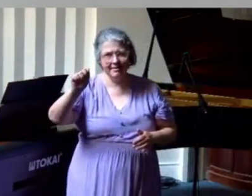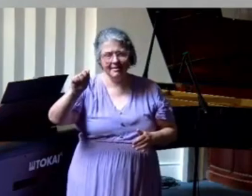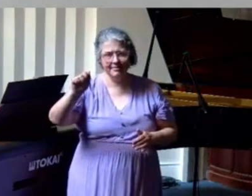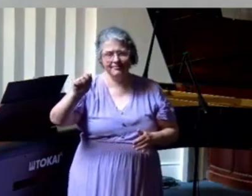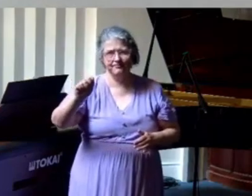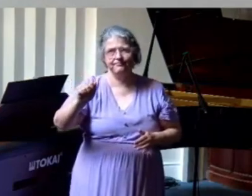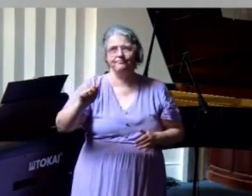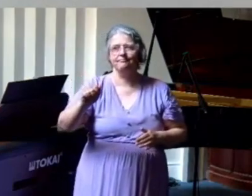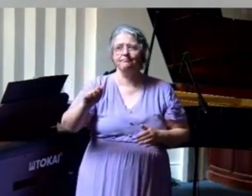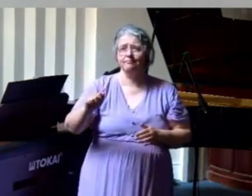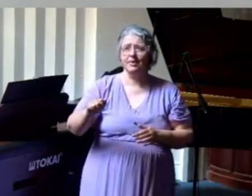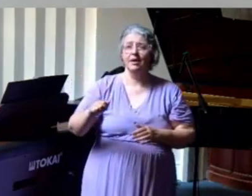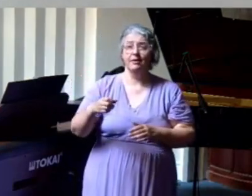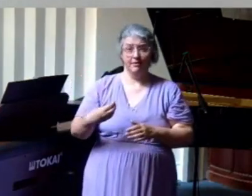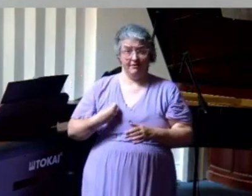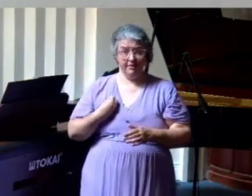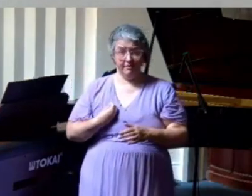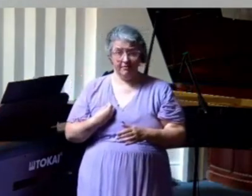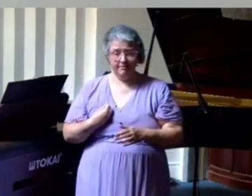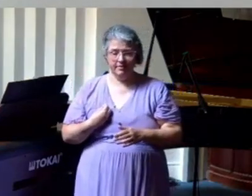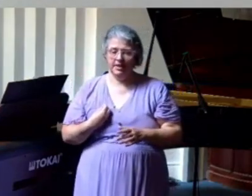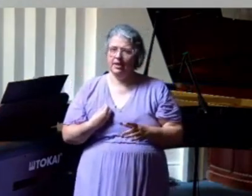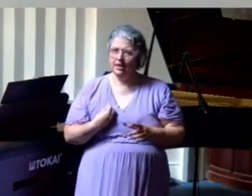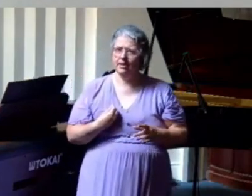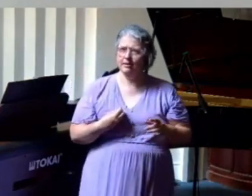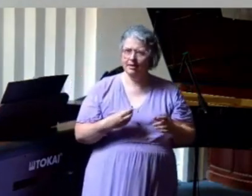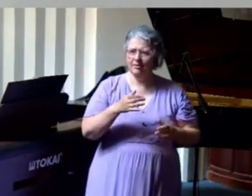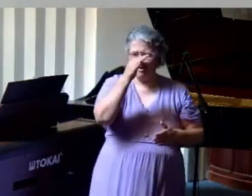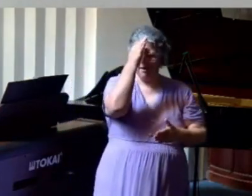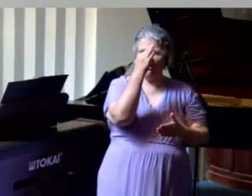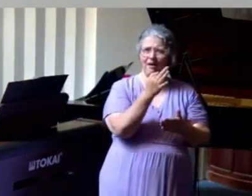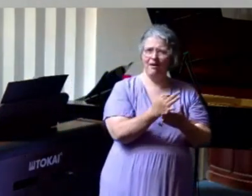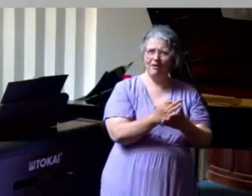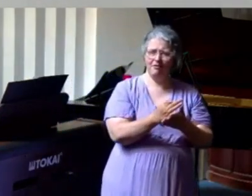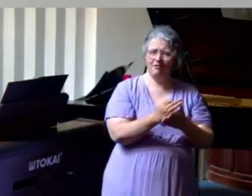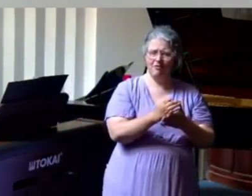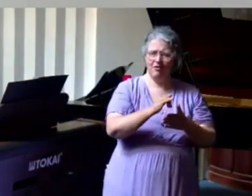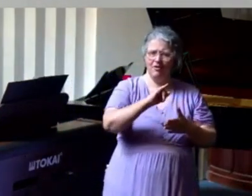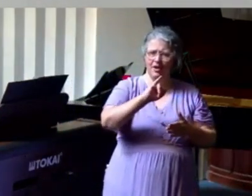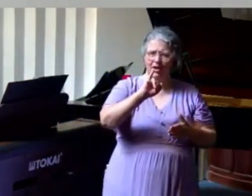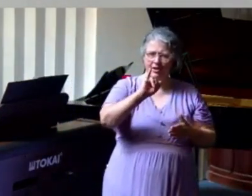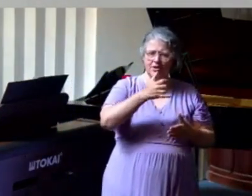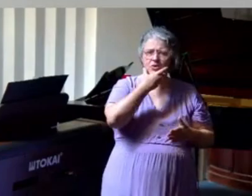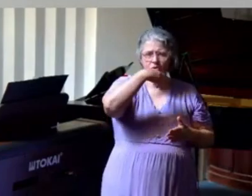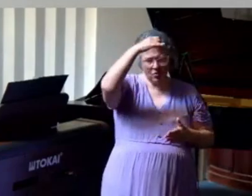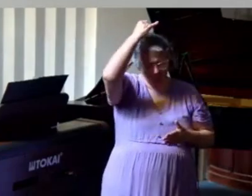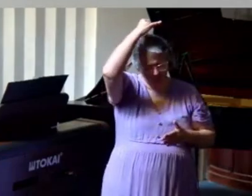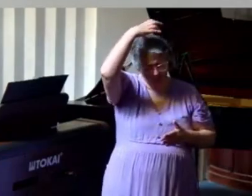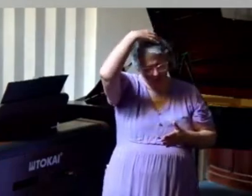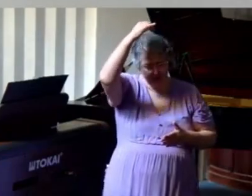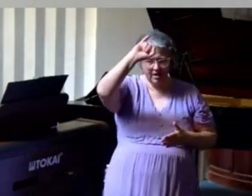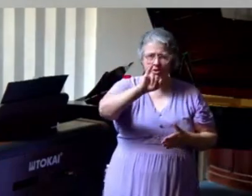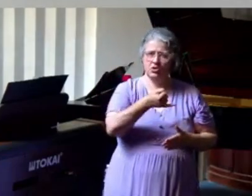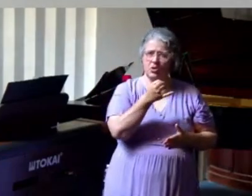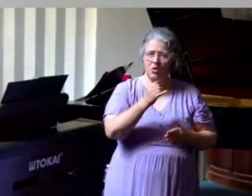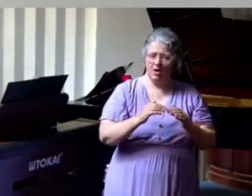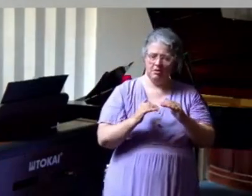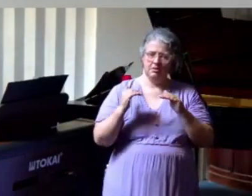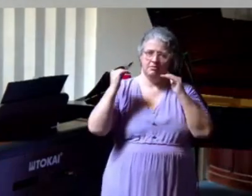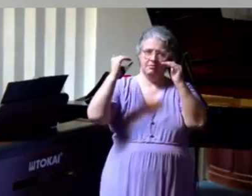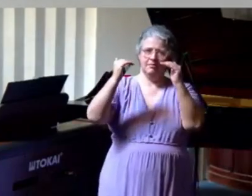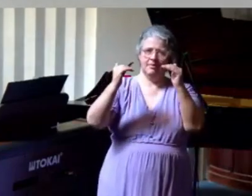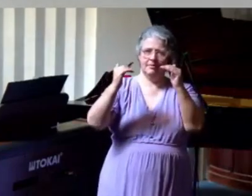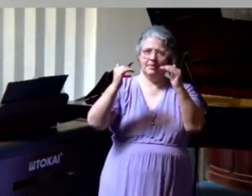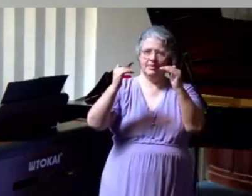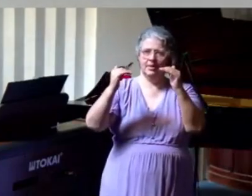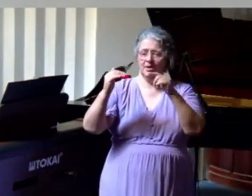que só sobrevive enquanto existir uma influência de outra pessoa. Parece que ela só existe enquanto outra pessoa